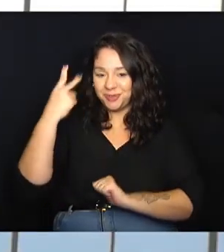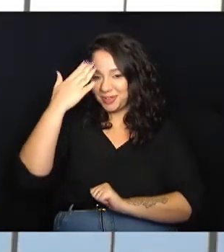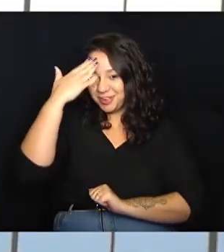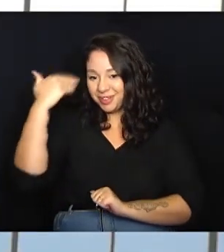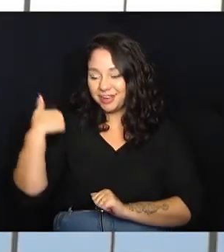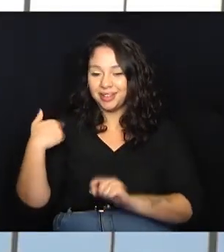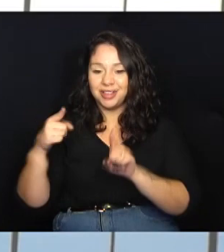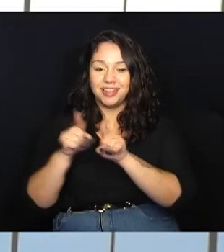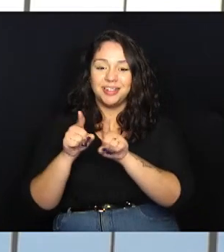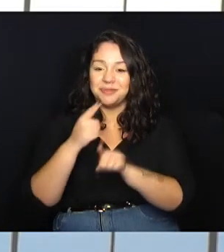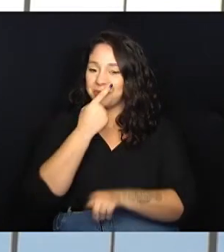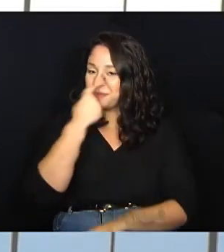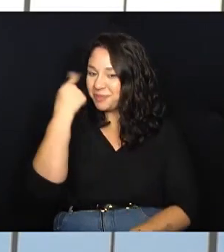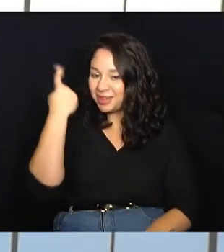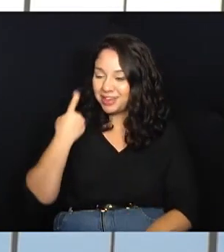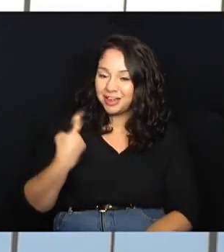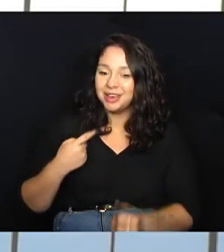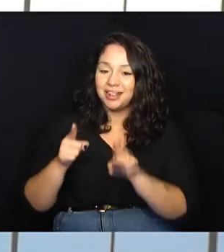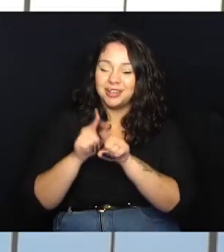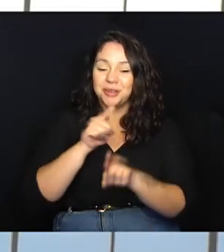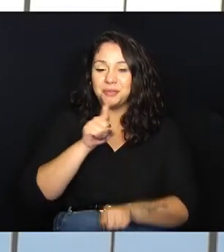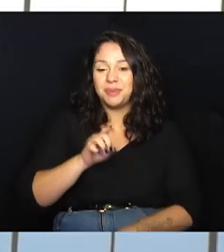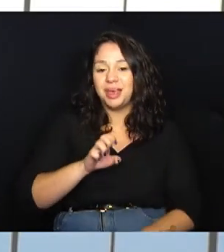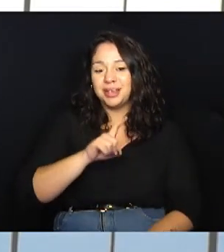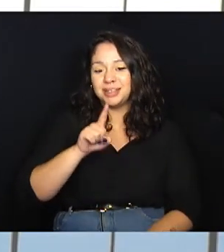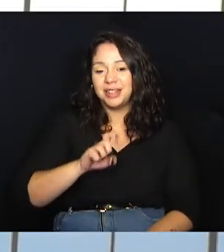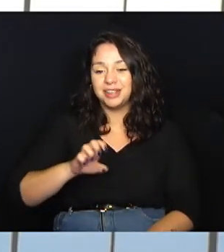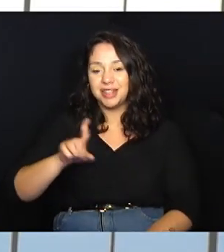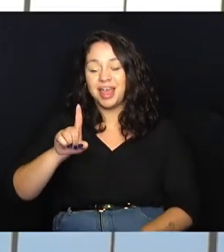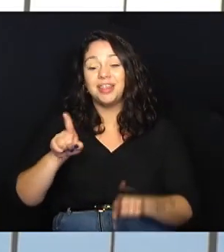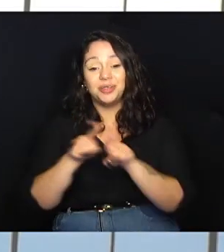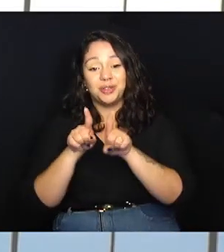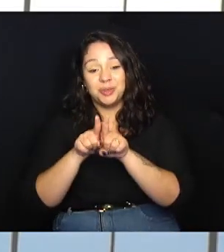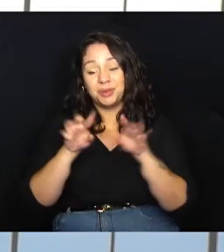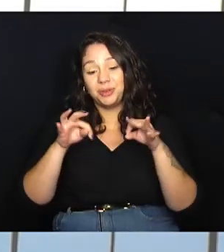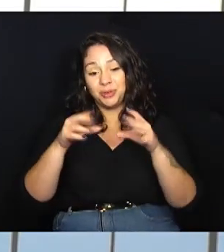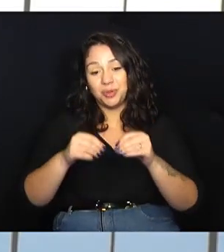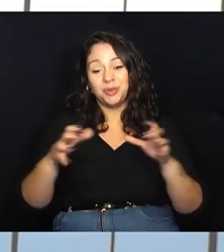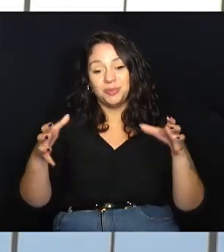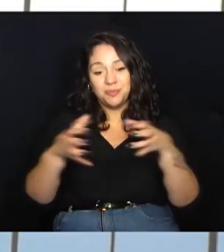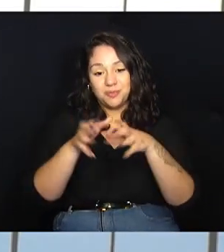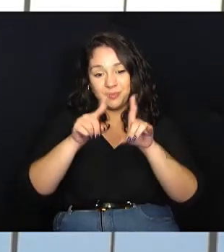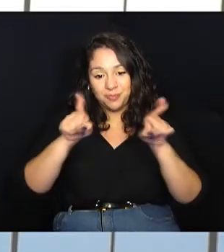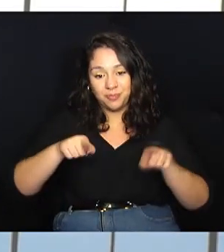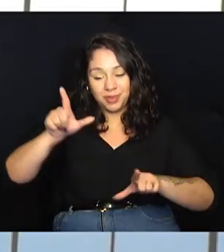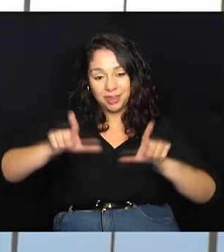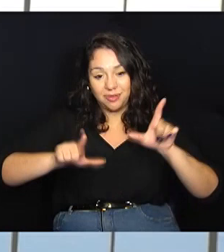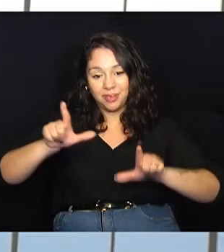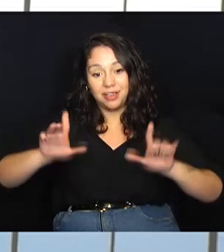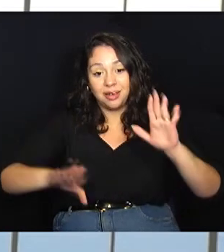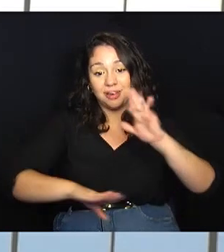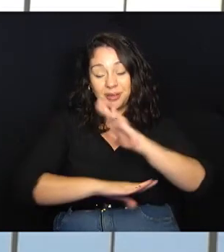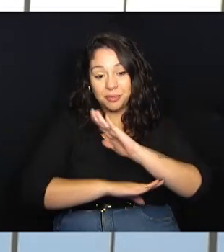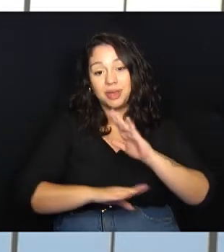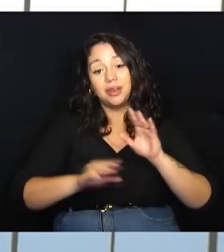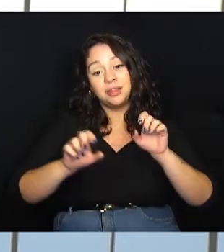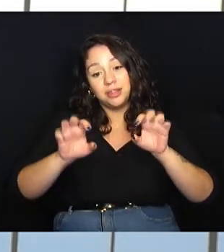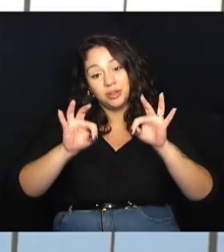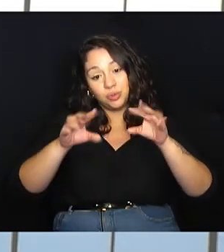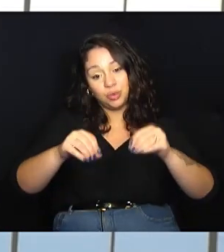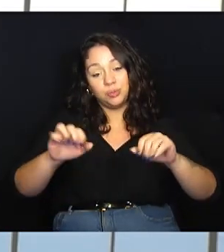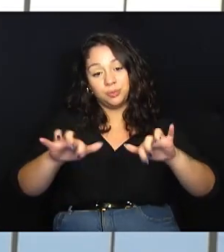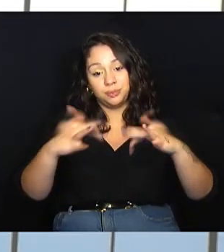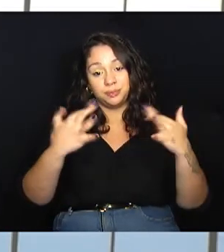Zezé, Mirna, com todo mundo aqui da TV Câmara. Agradecer também a todo mundo que acompanhou a gente e assistiu. Se quiser saber mais, entre no site, né? A